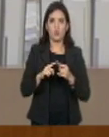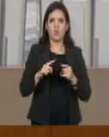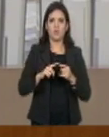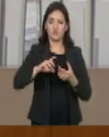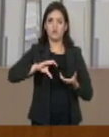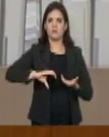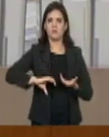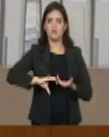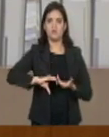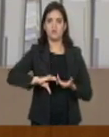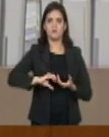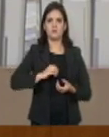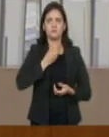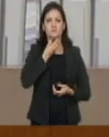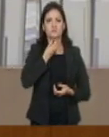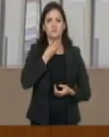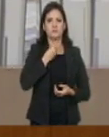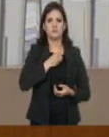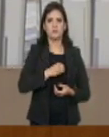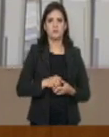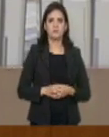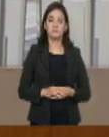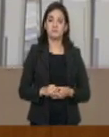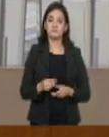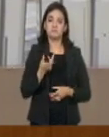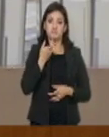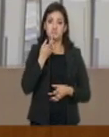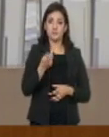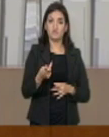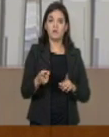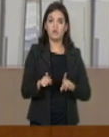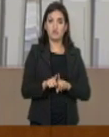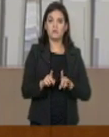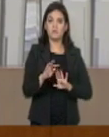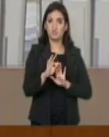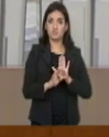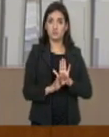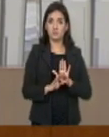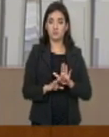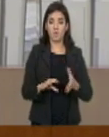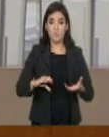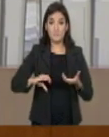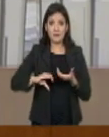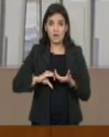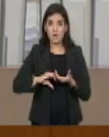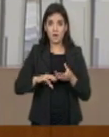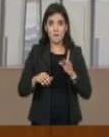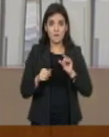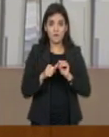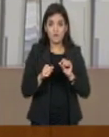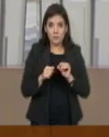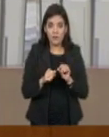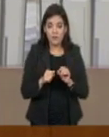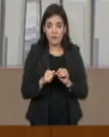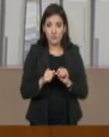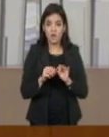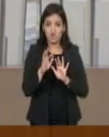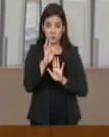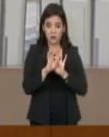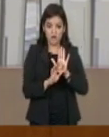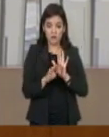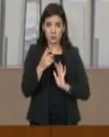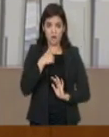E mencionei, inclusive, o dispositivo. O parlamento editou esse dispositivo, eu disse a